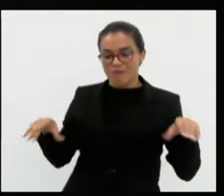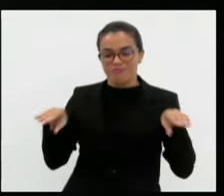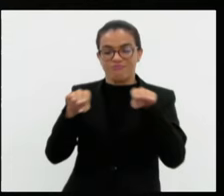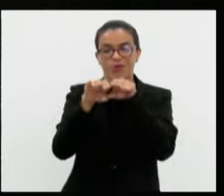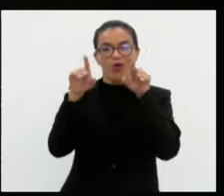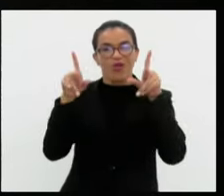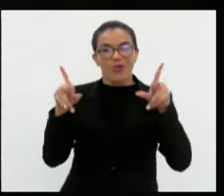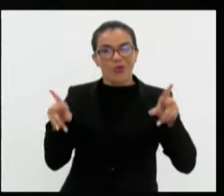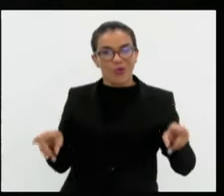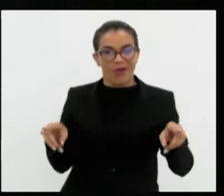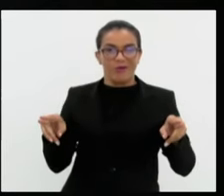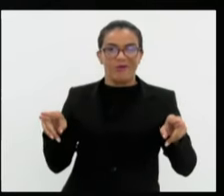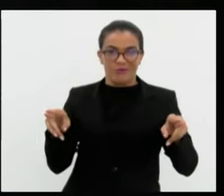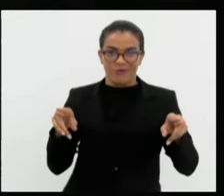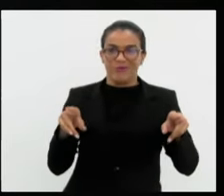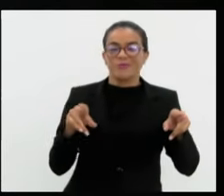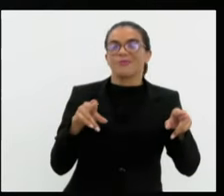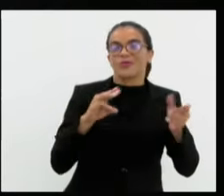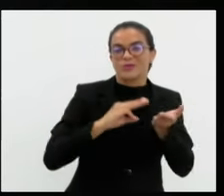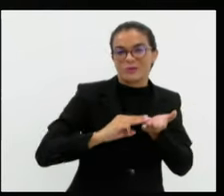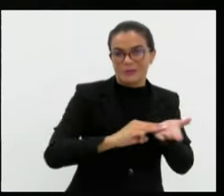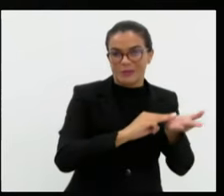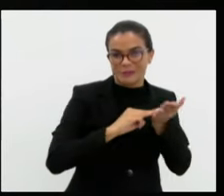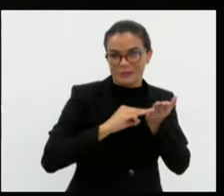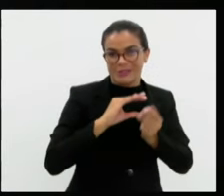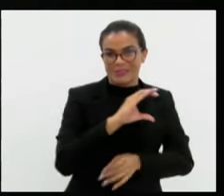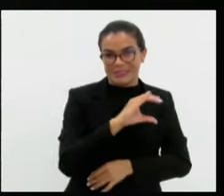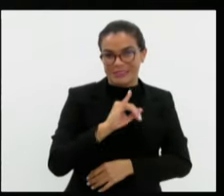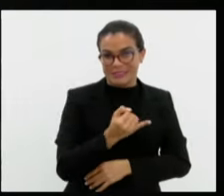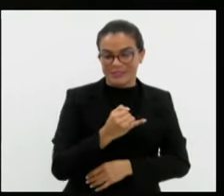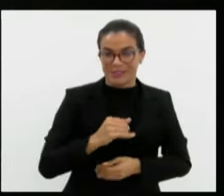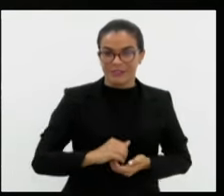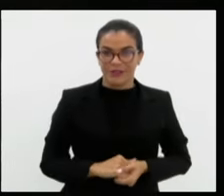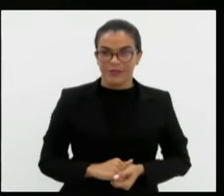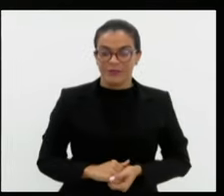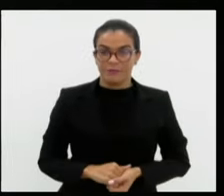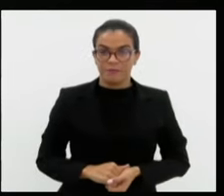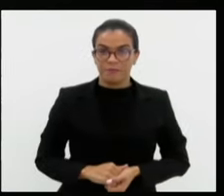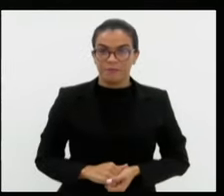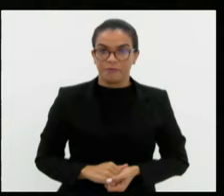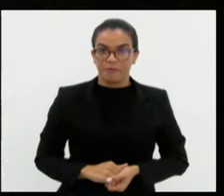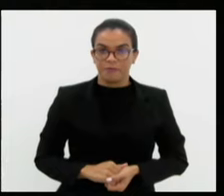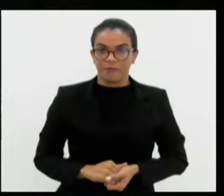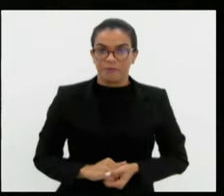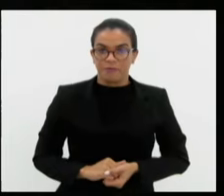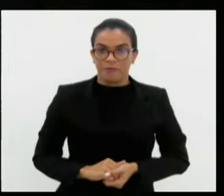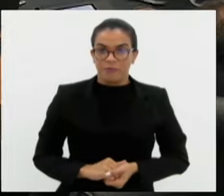apenas àquilo que a CCJ pôde acessar até agora.